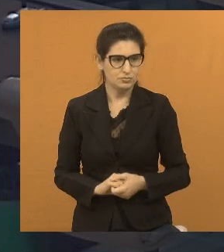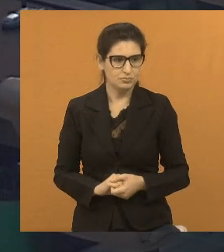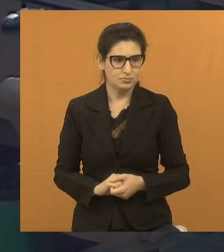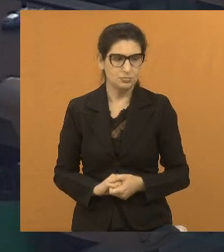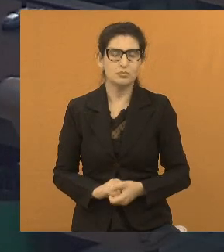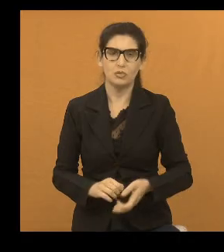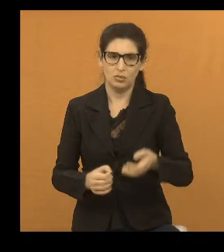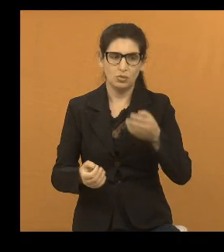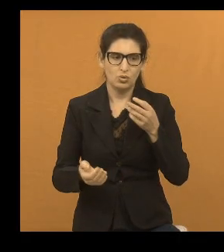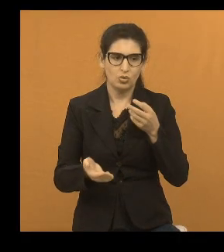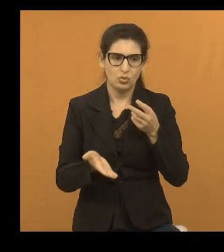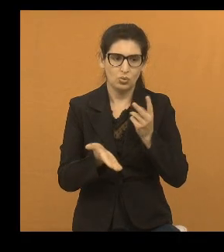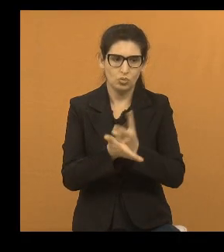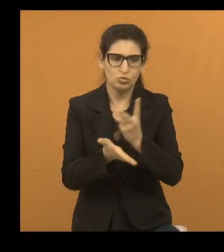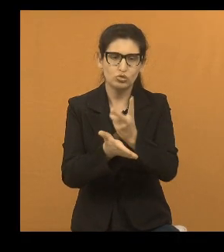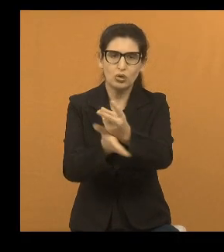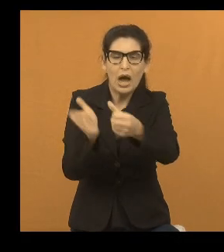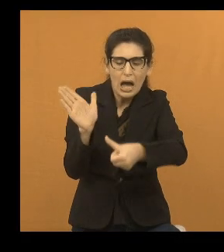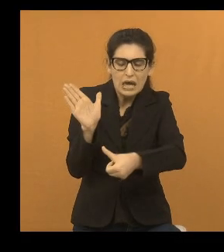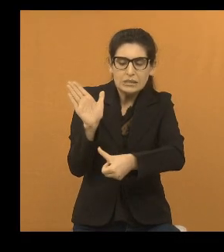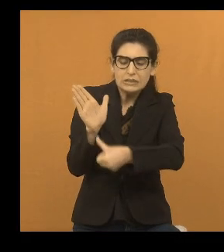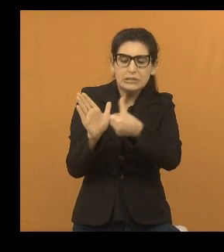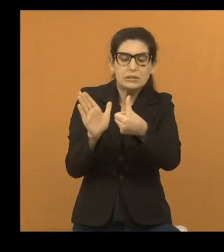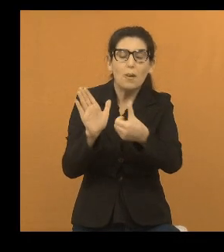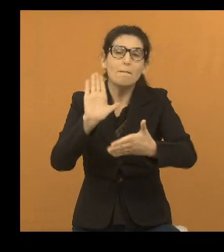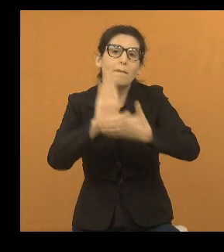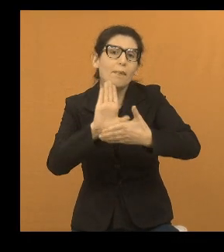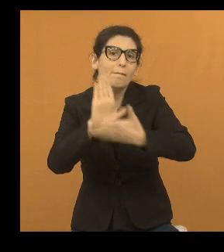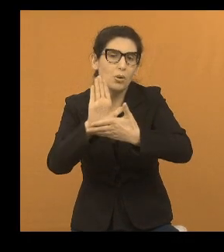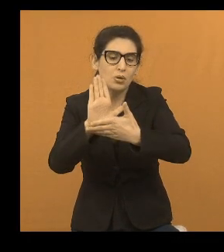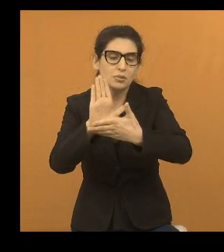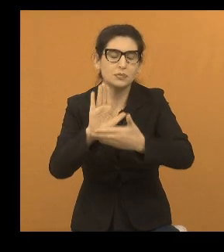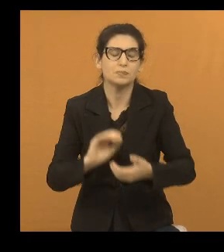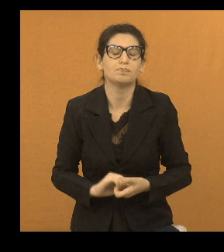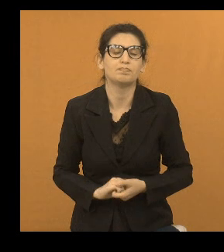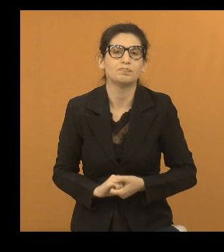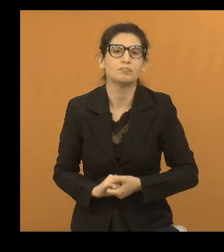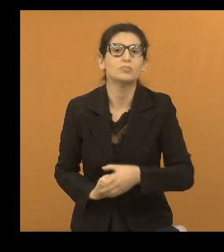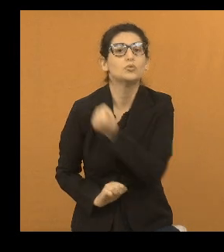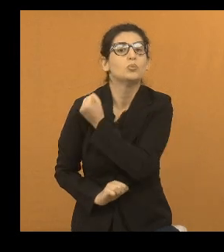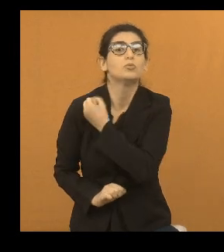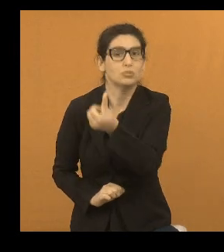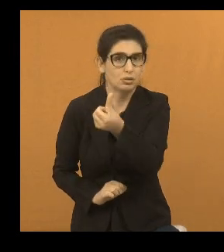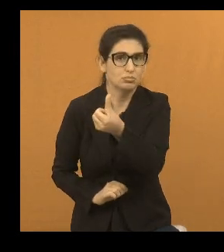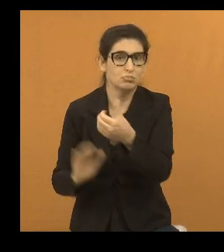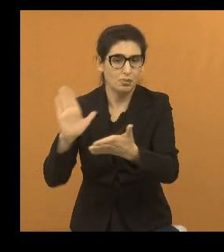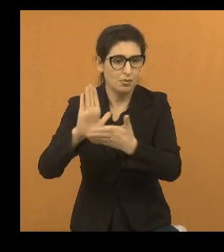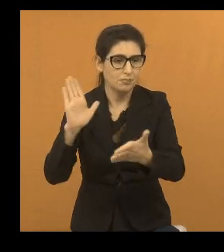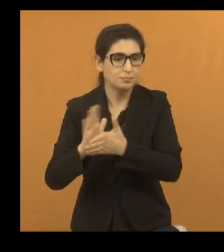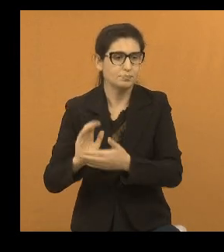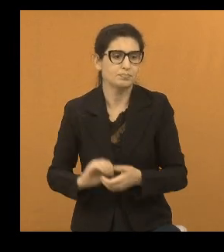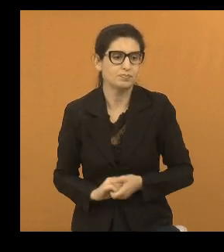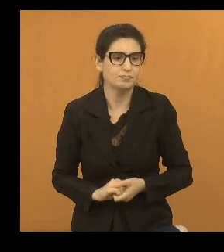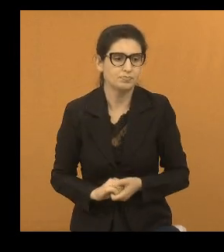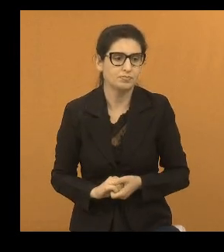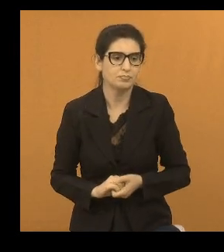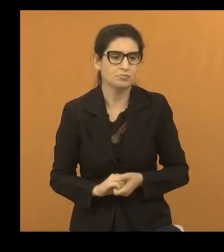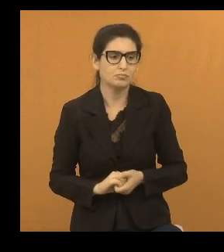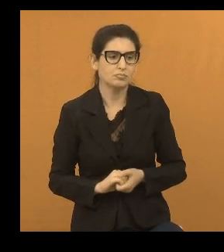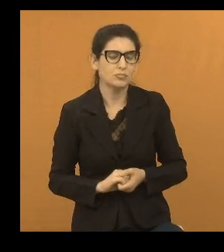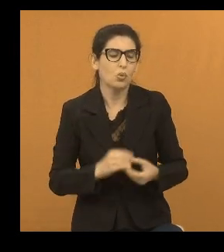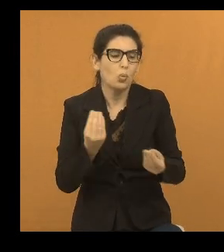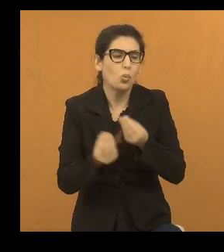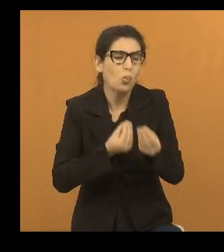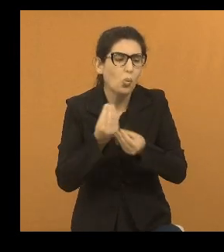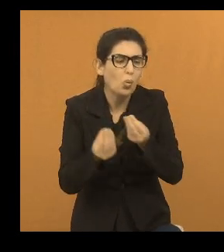Vamos continuar com a sexta proposta. É a proposta de parcelamento irregular, o